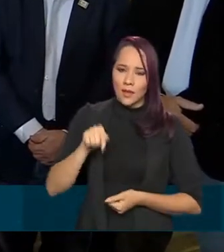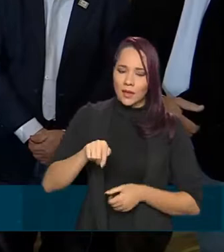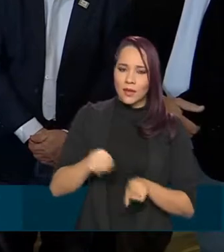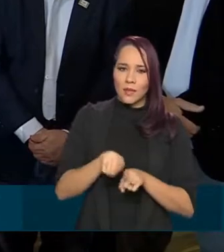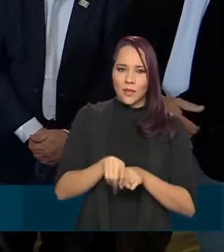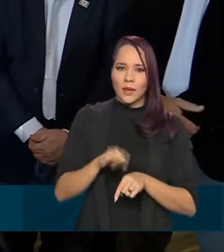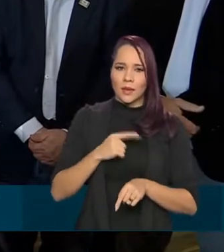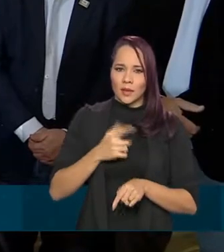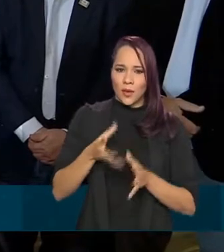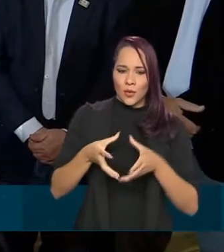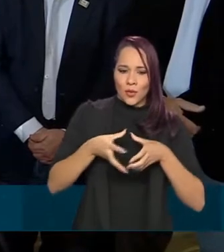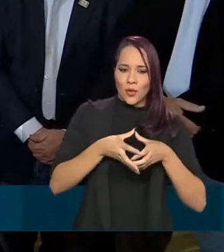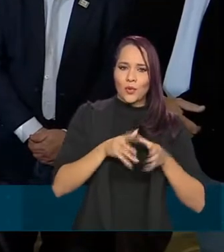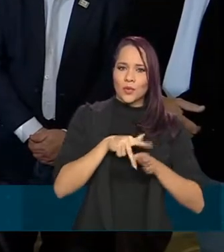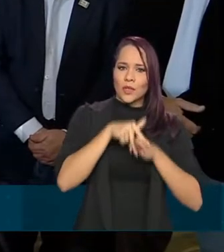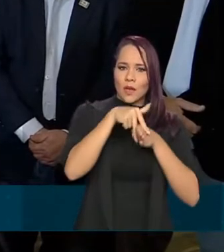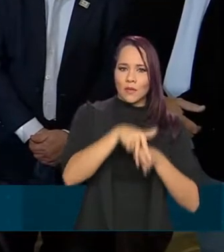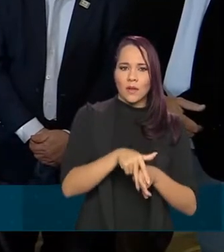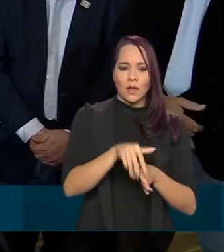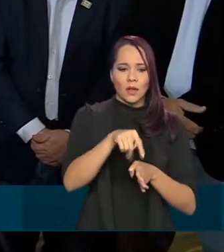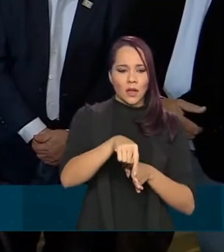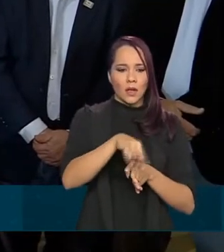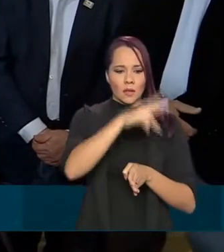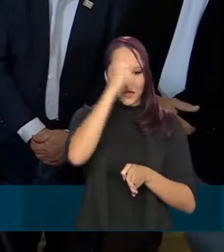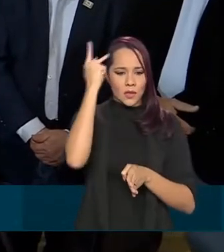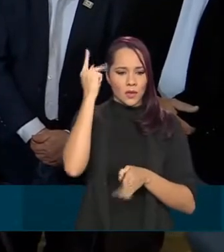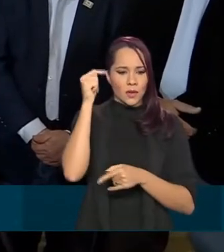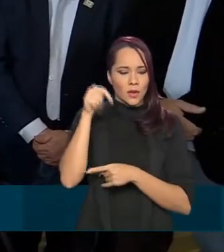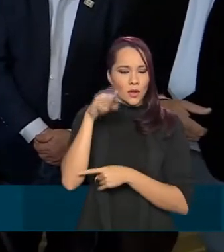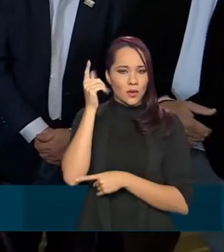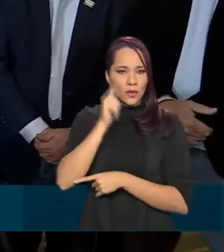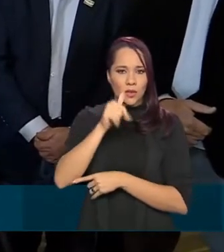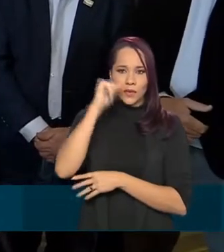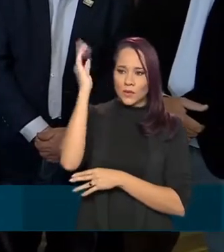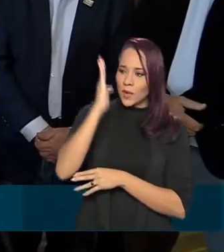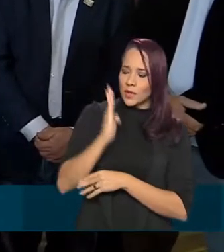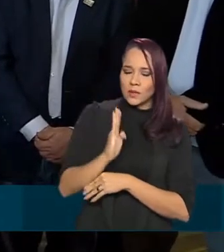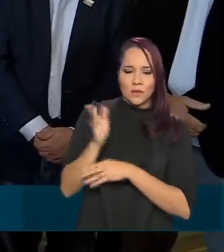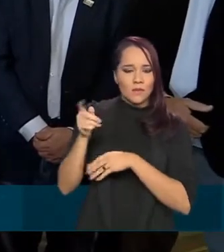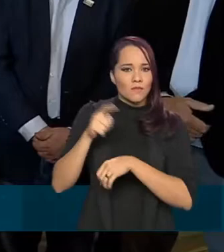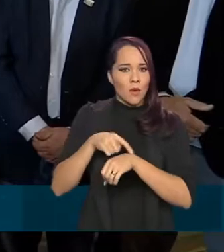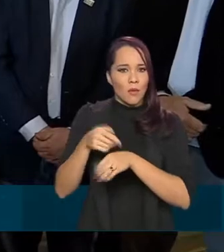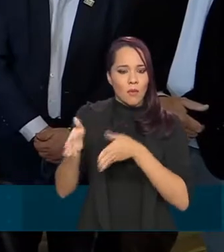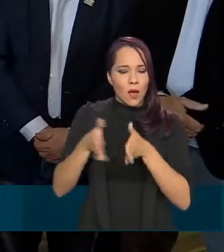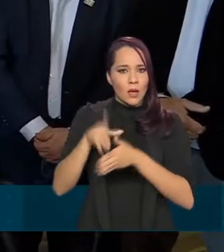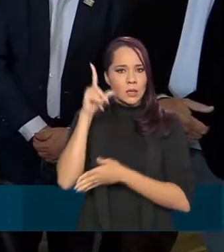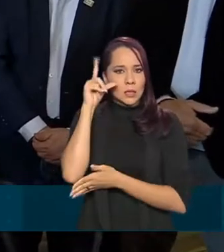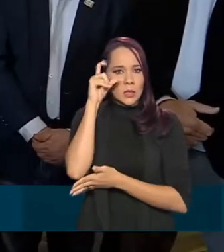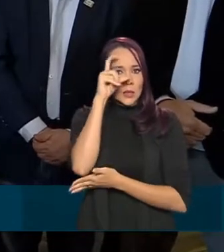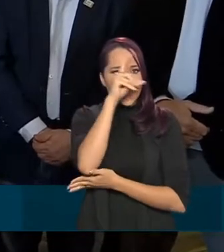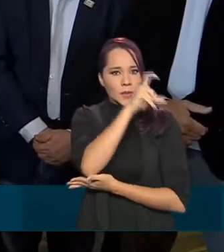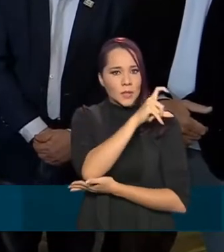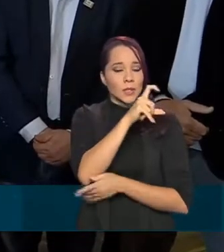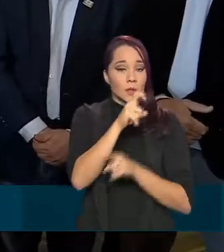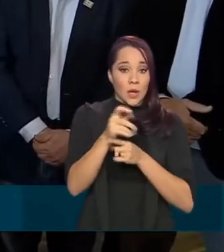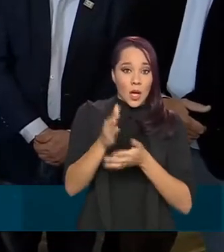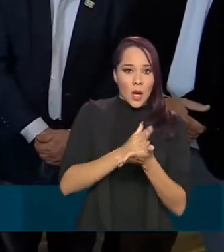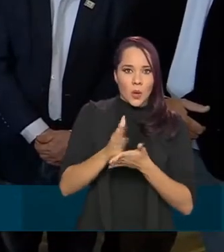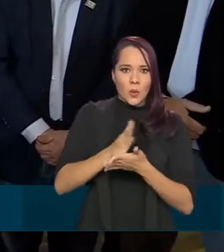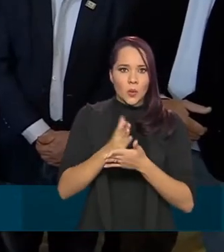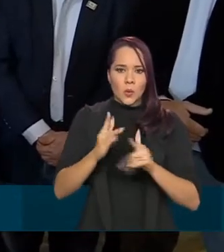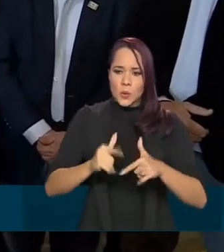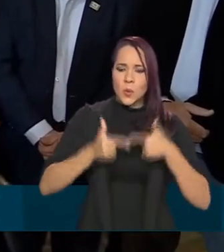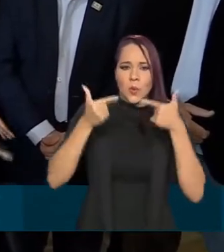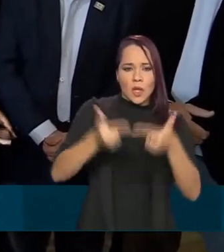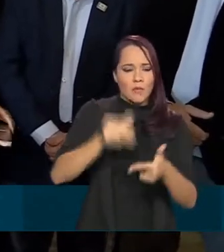De cavalaria? O homem que pegou o Brasil nos momentos mais difíceis, onde alguns lutavam para